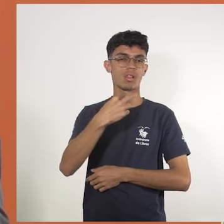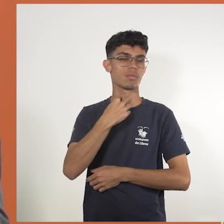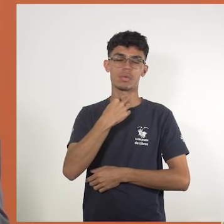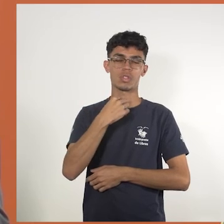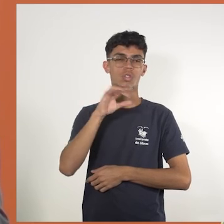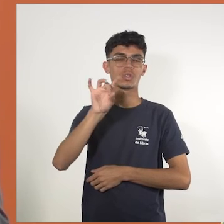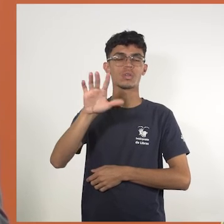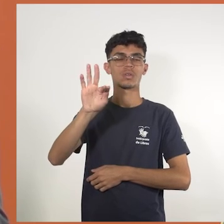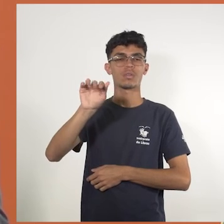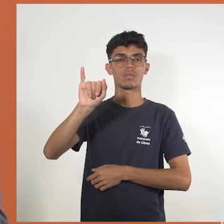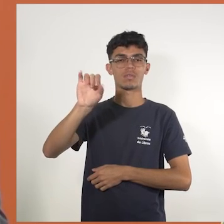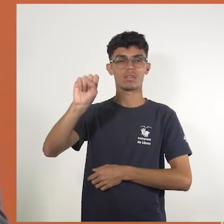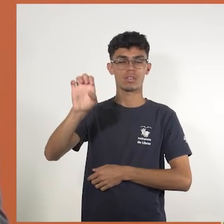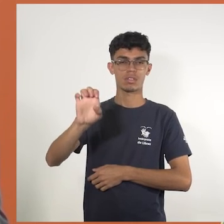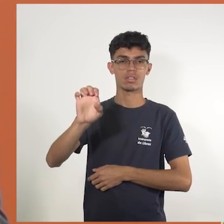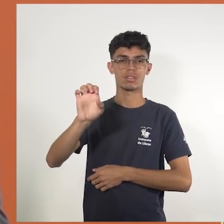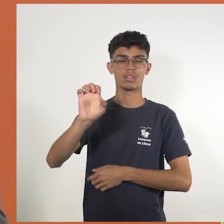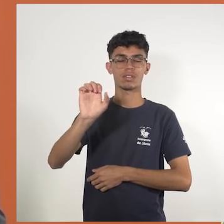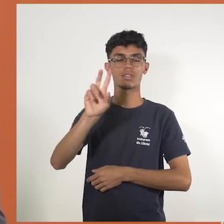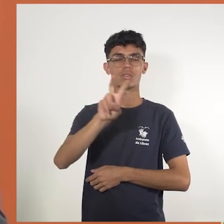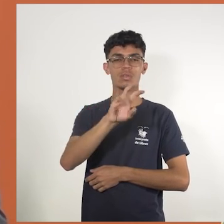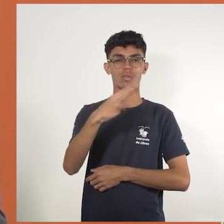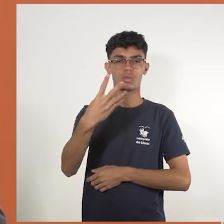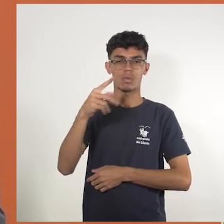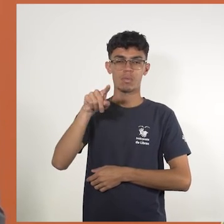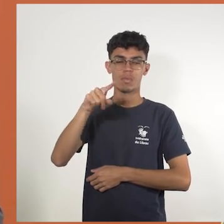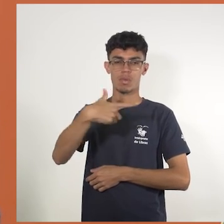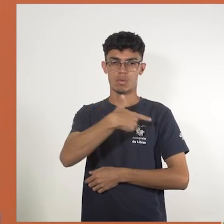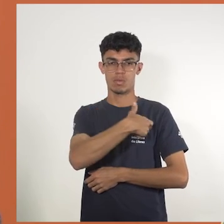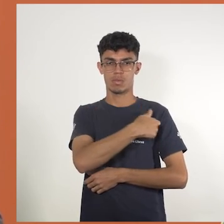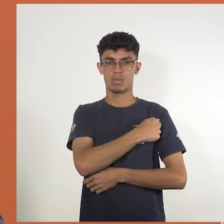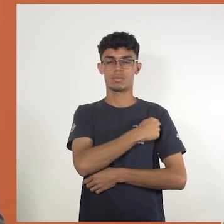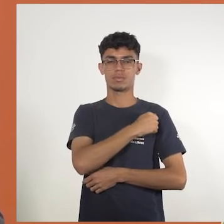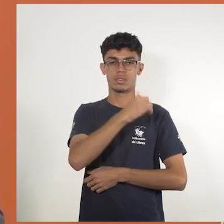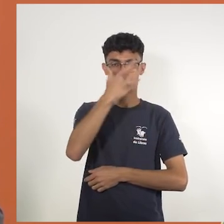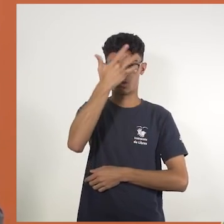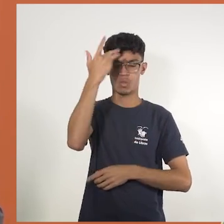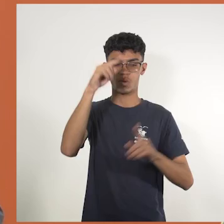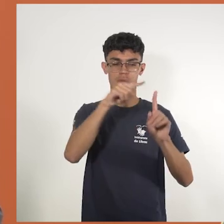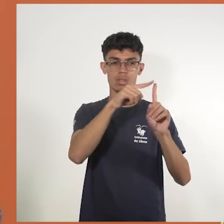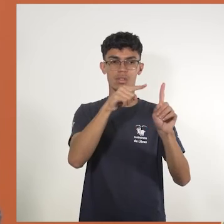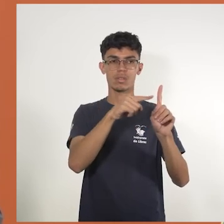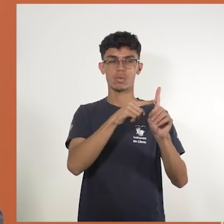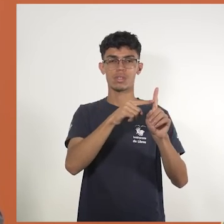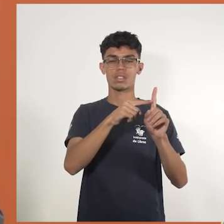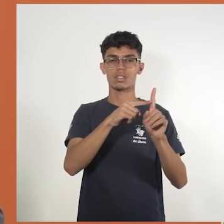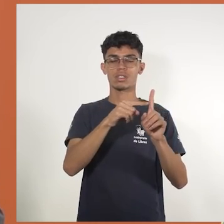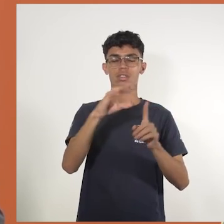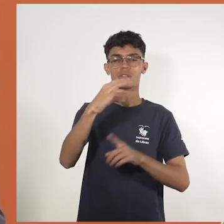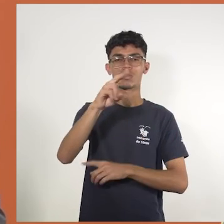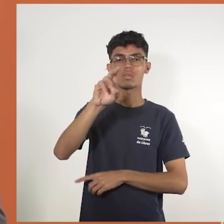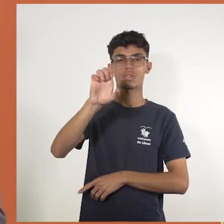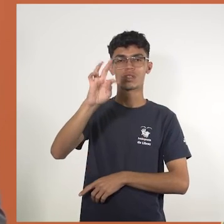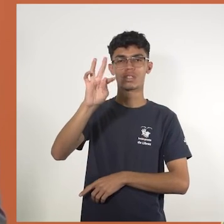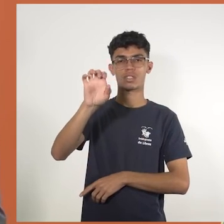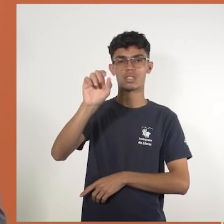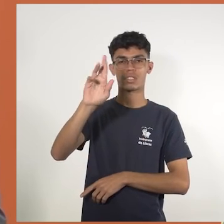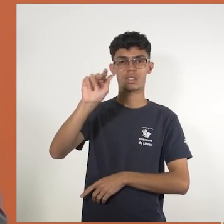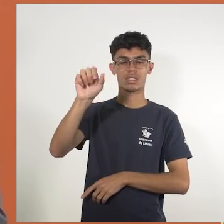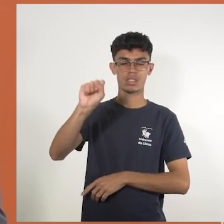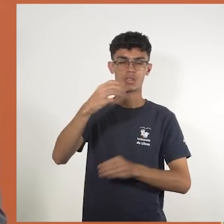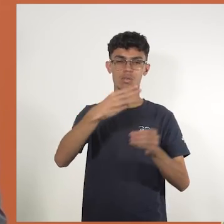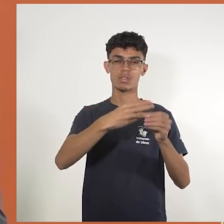de 24 mil doses, que são exatamente esse público de gestantes e puérperas no município, para serem